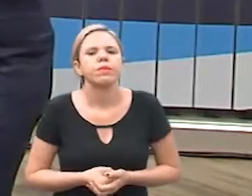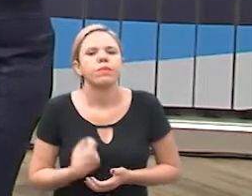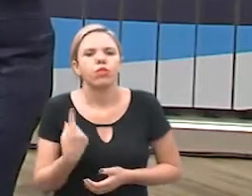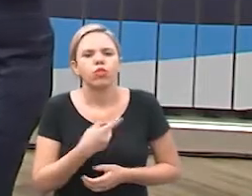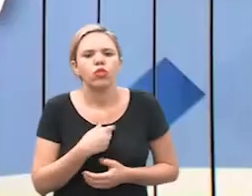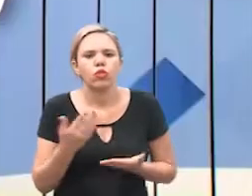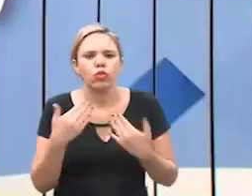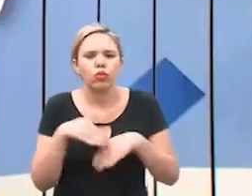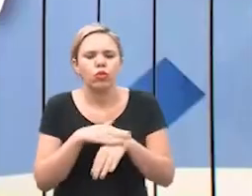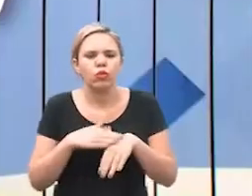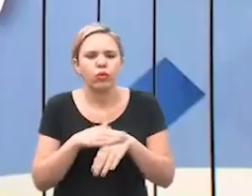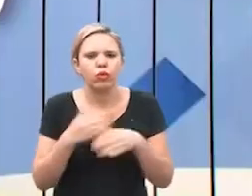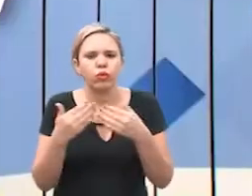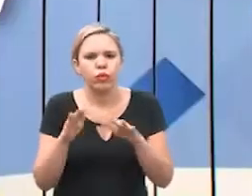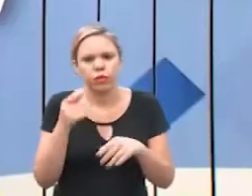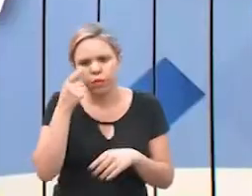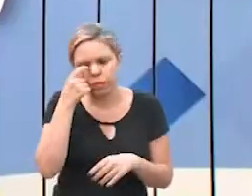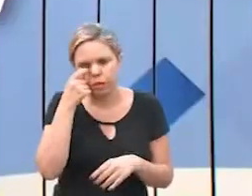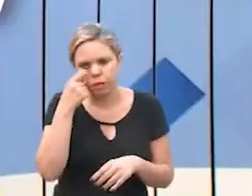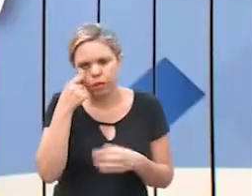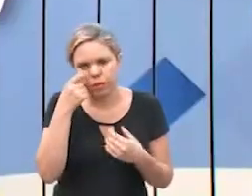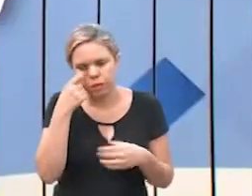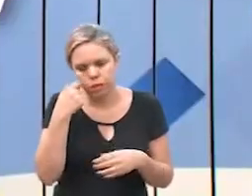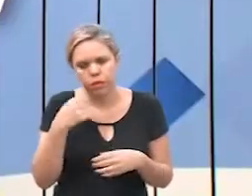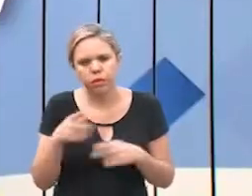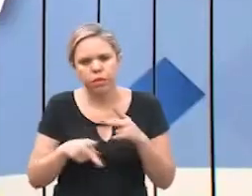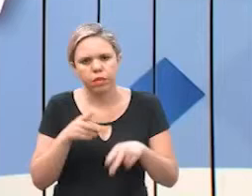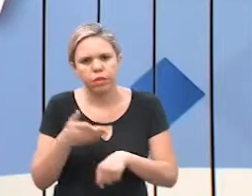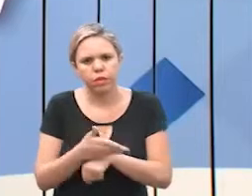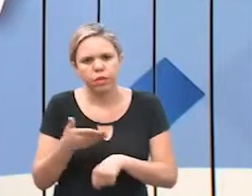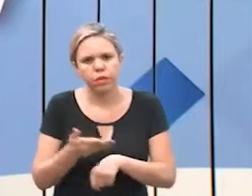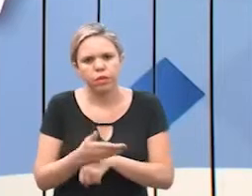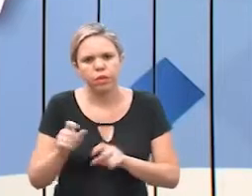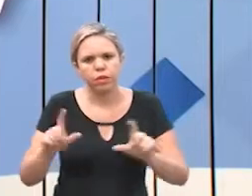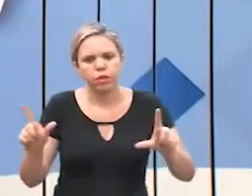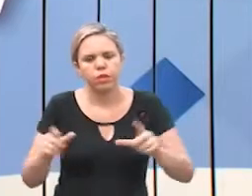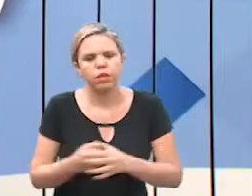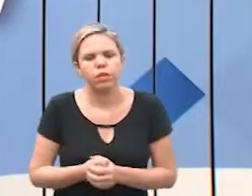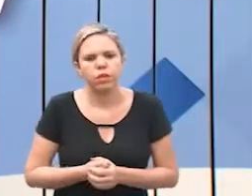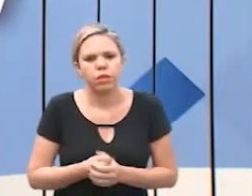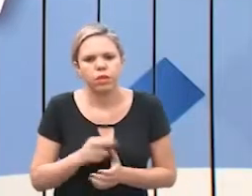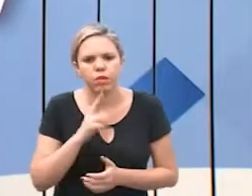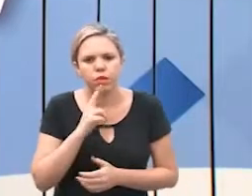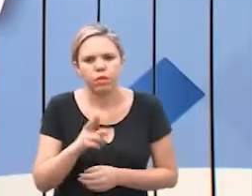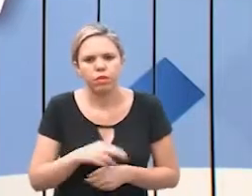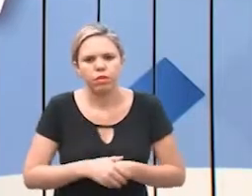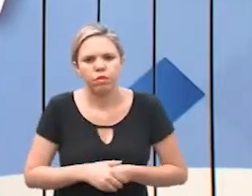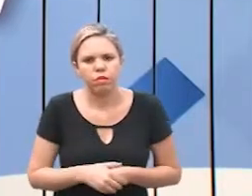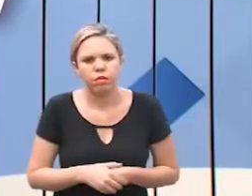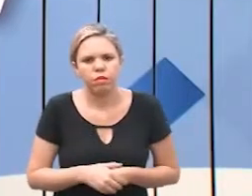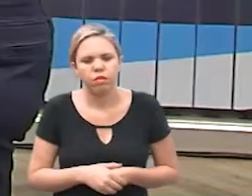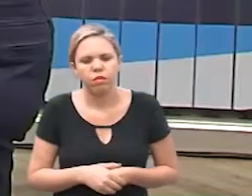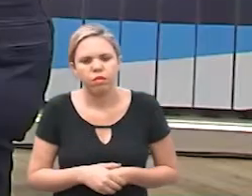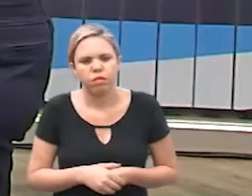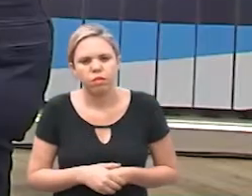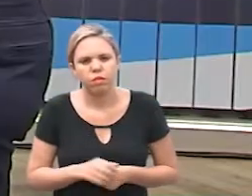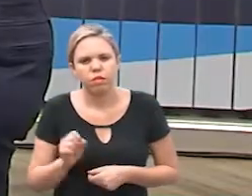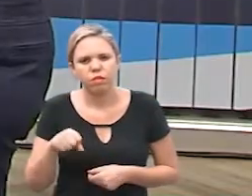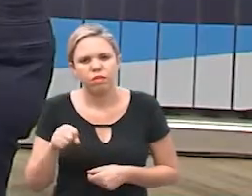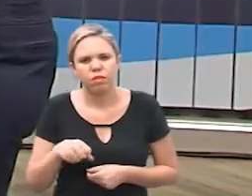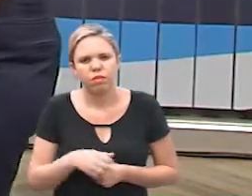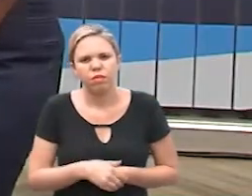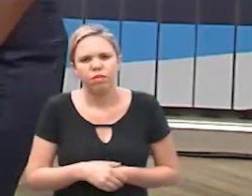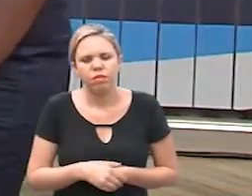nossa roda de conversa se abriu. Nosso bate-papo ganhou participação de telespectador. Topa responder?